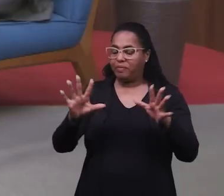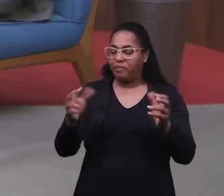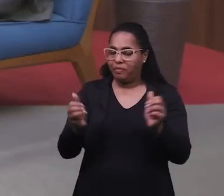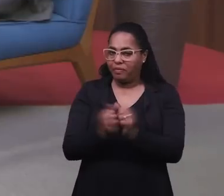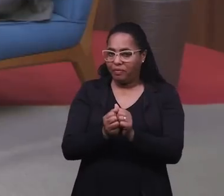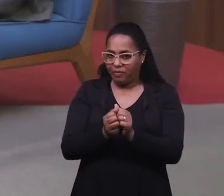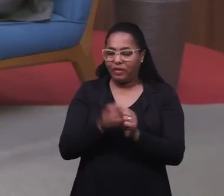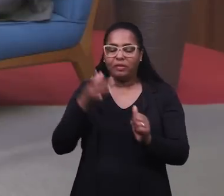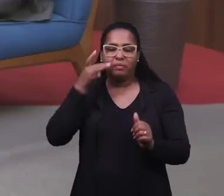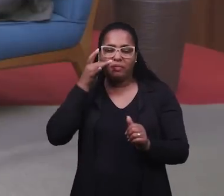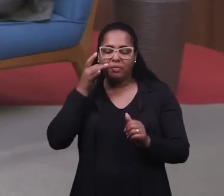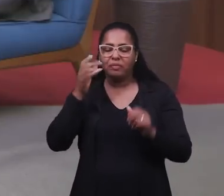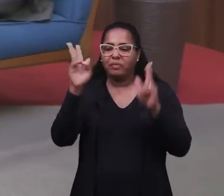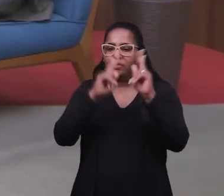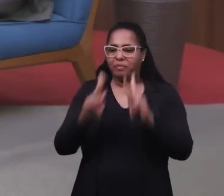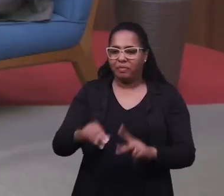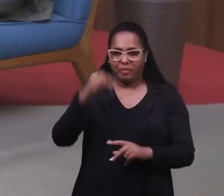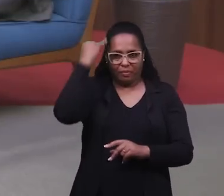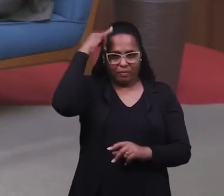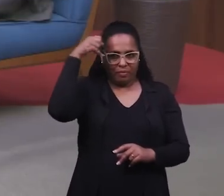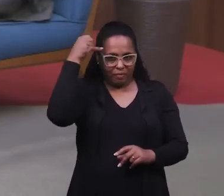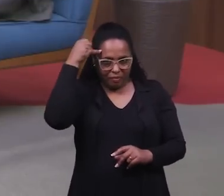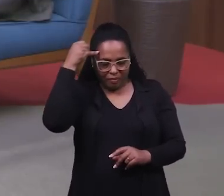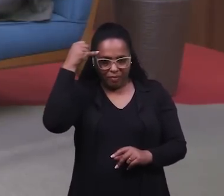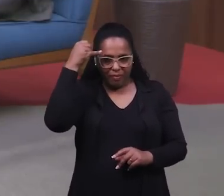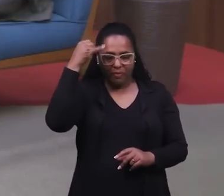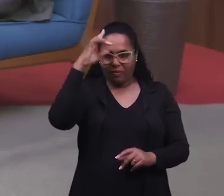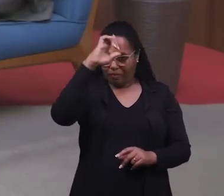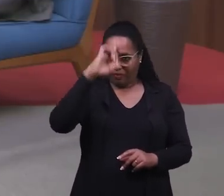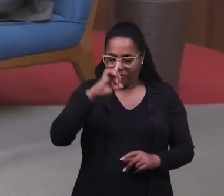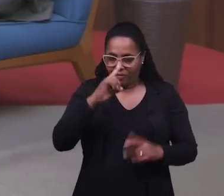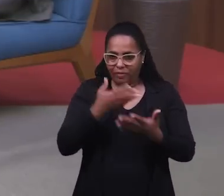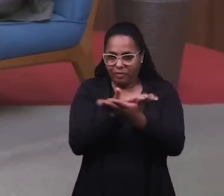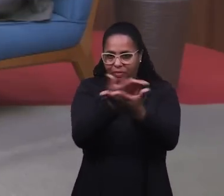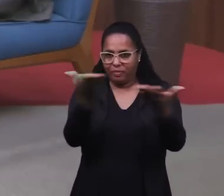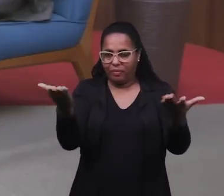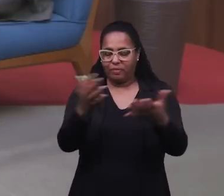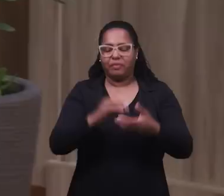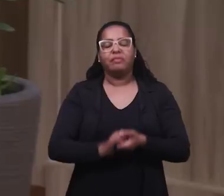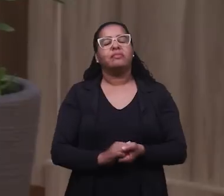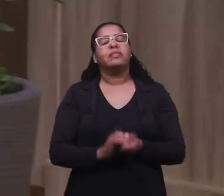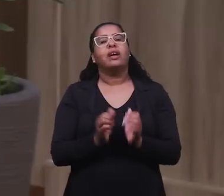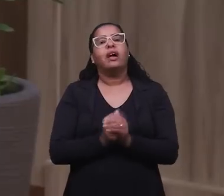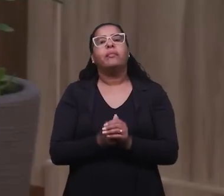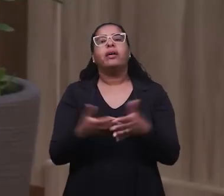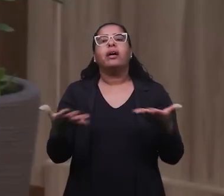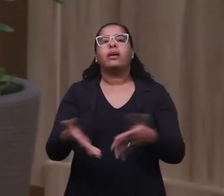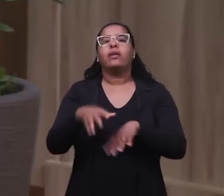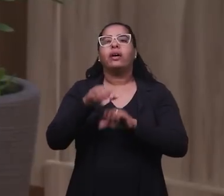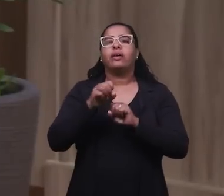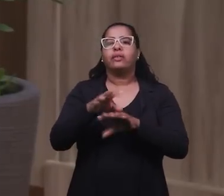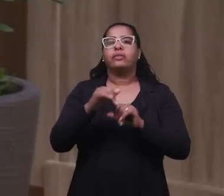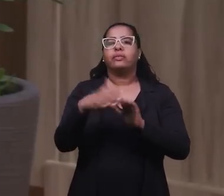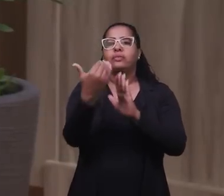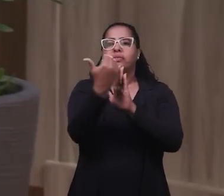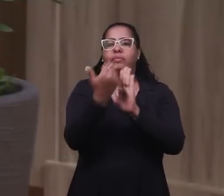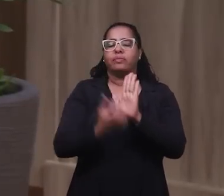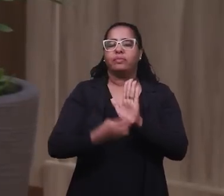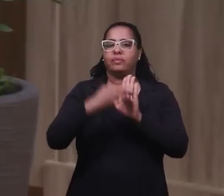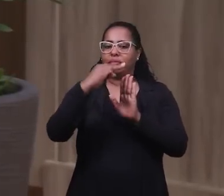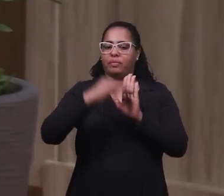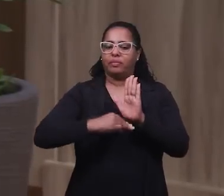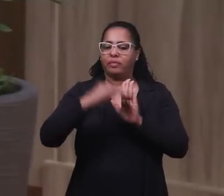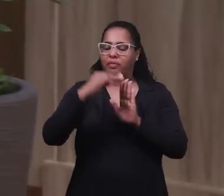aí presencialmente. E a paz do Senhor Josias, Daniel e a todos. Amém. E agora você assiste ao